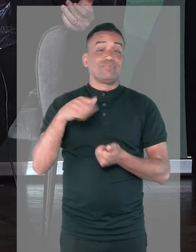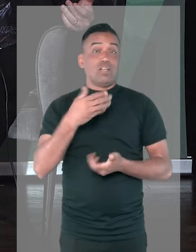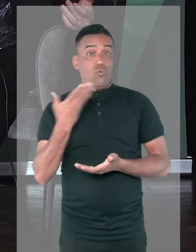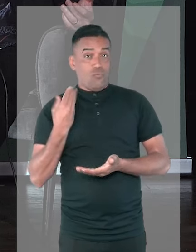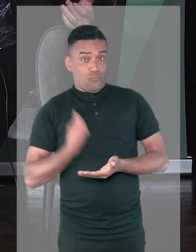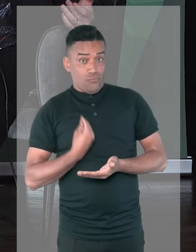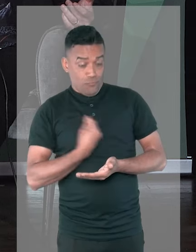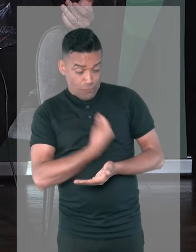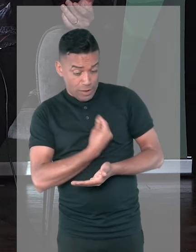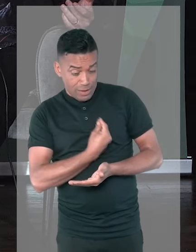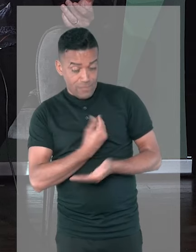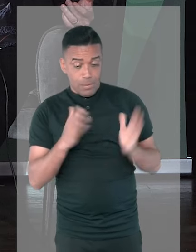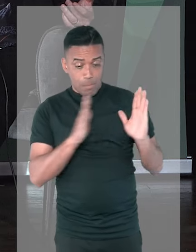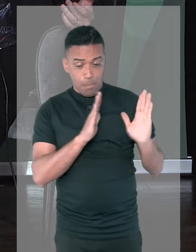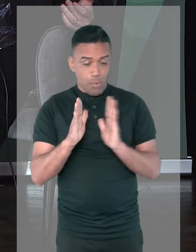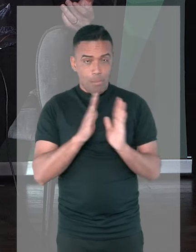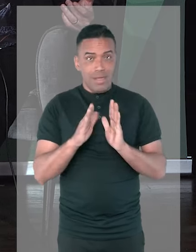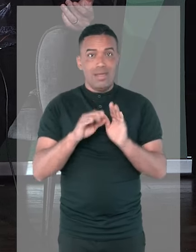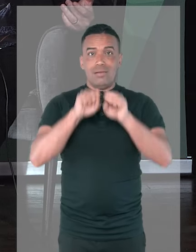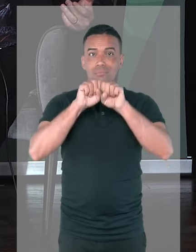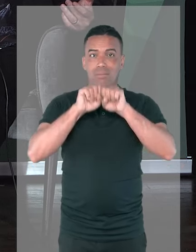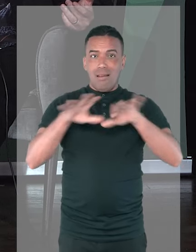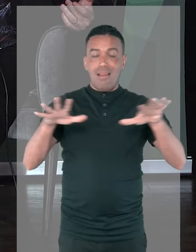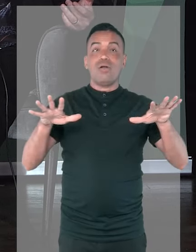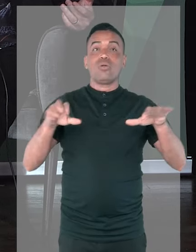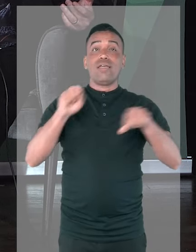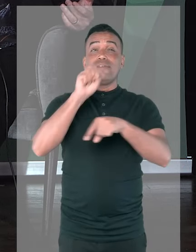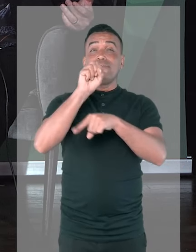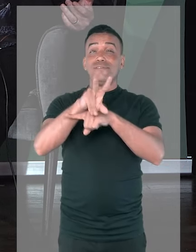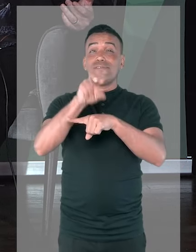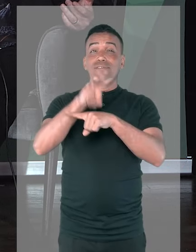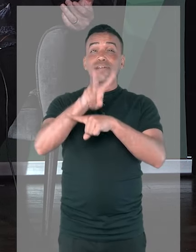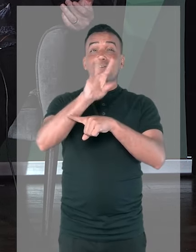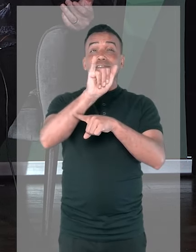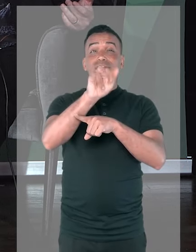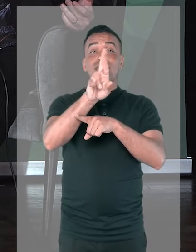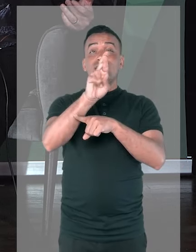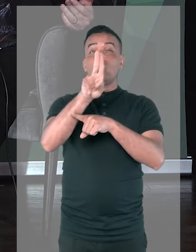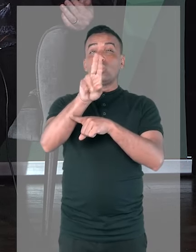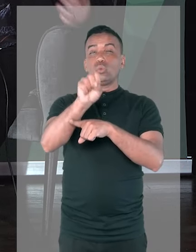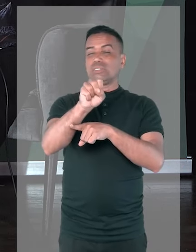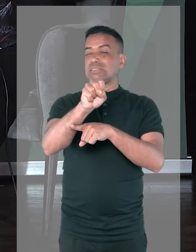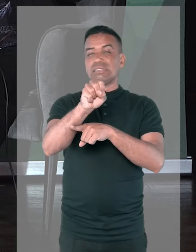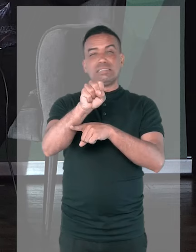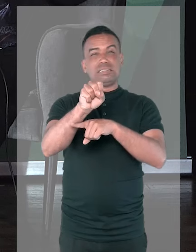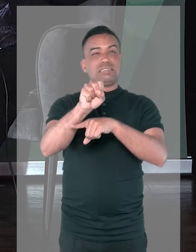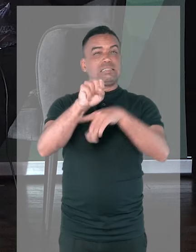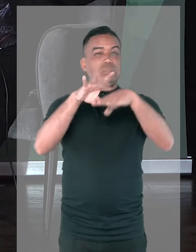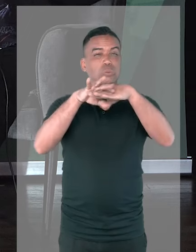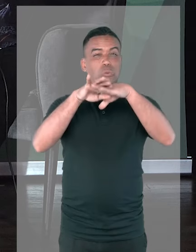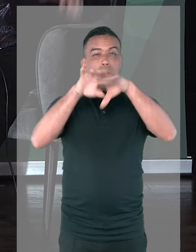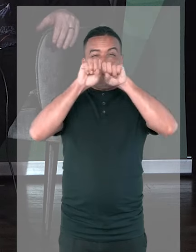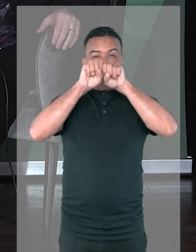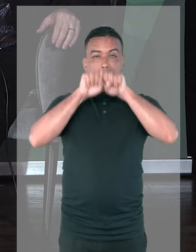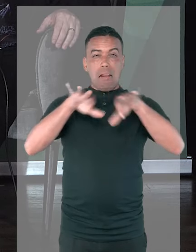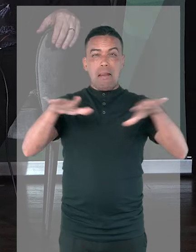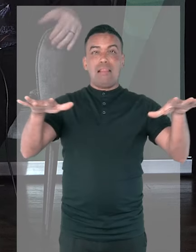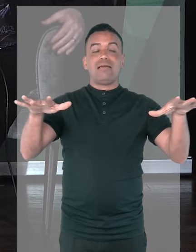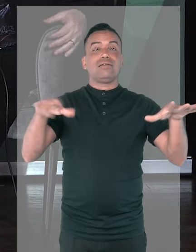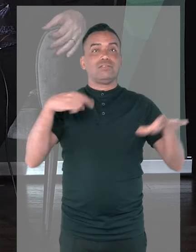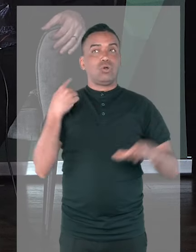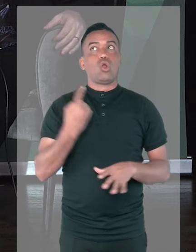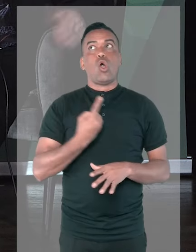vive um momento em que há uma propagação de vírus terrível, com uma velocidade horrenda, né? Todos passamos,